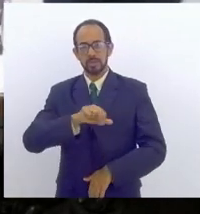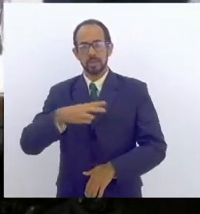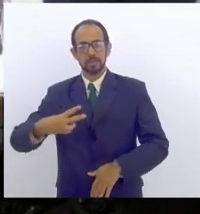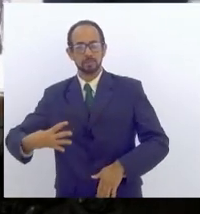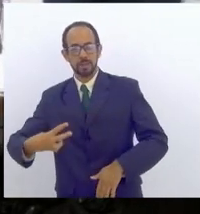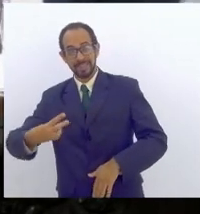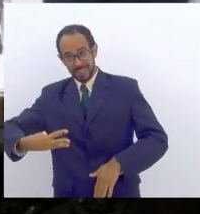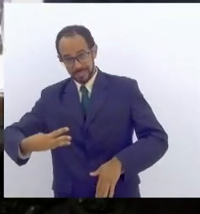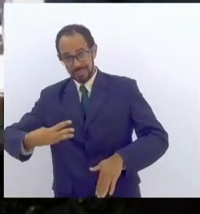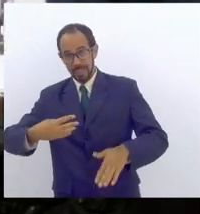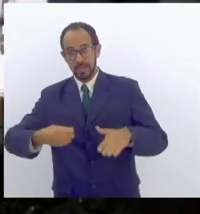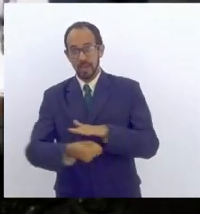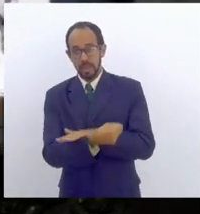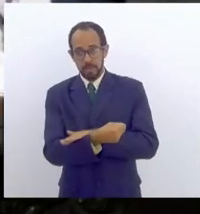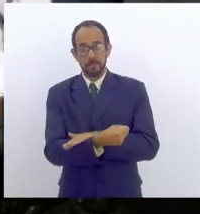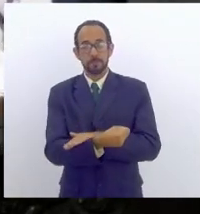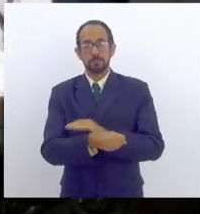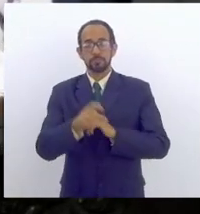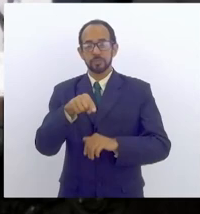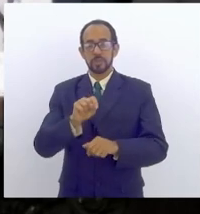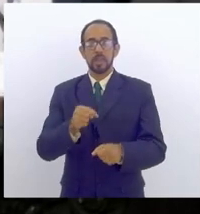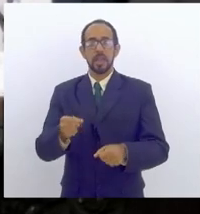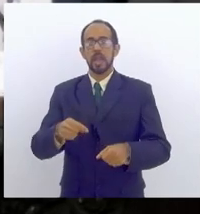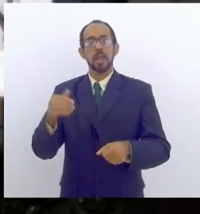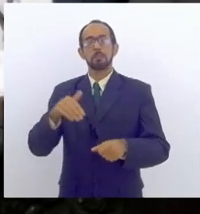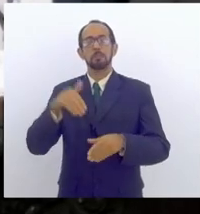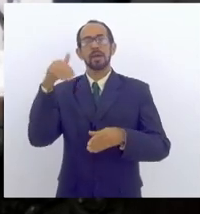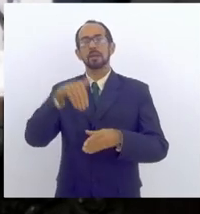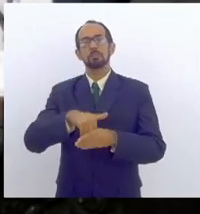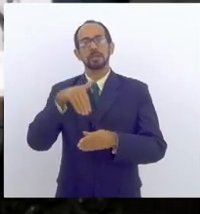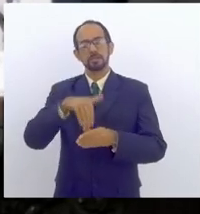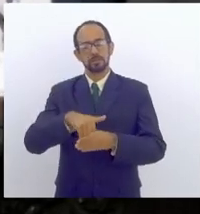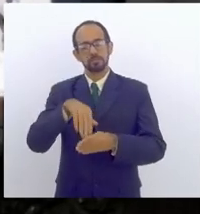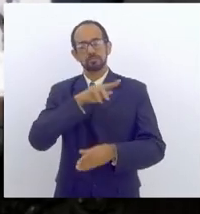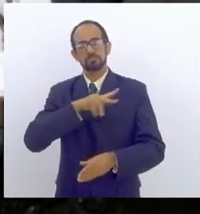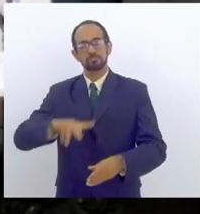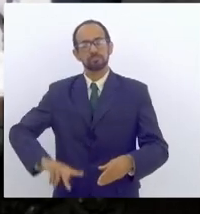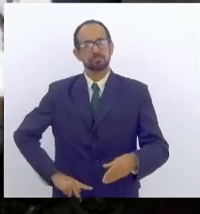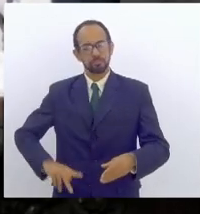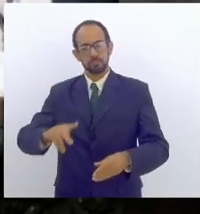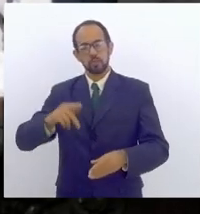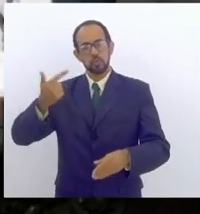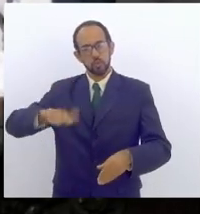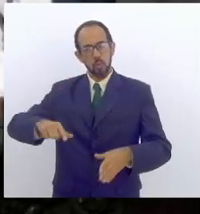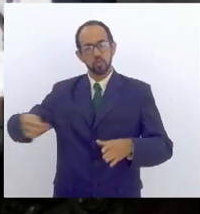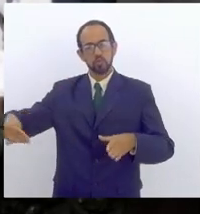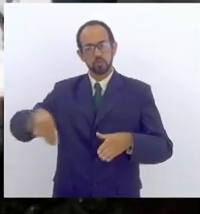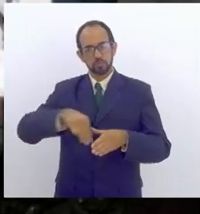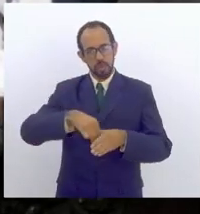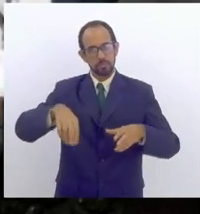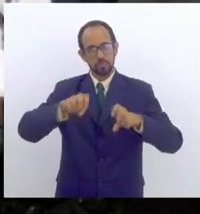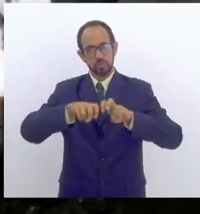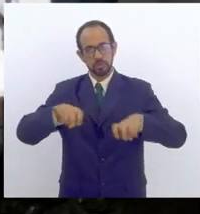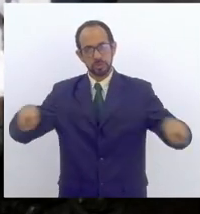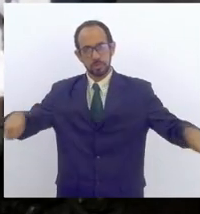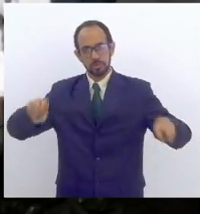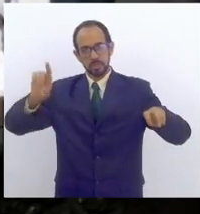legislatura, destinada à eleição do presidente e dos demais membros da mesa